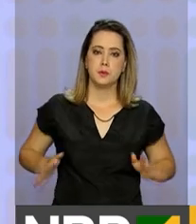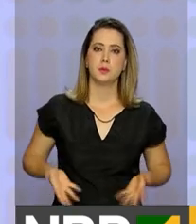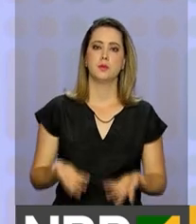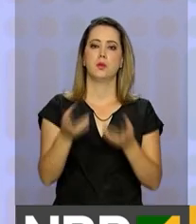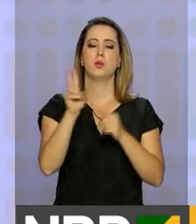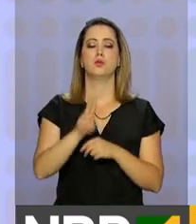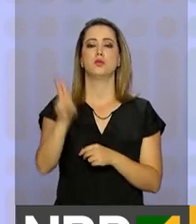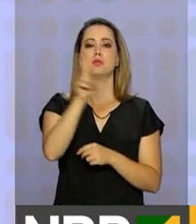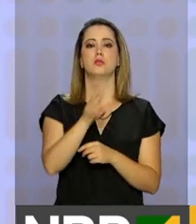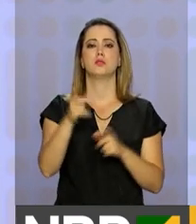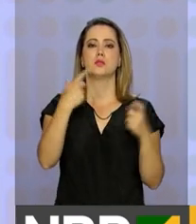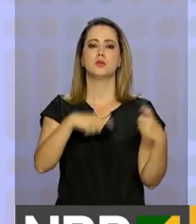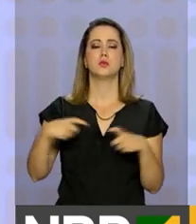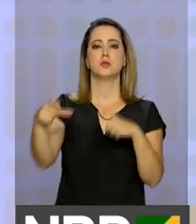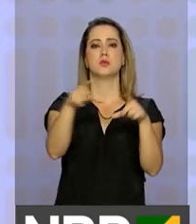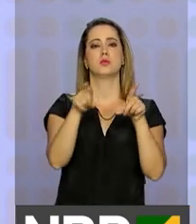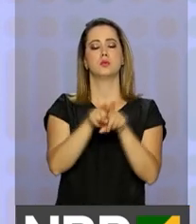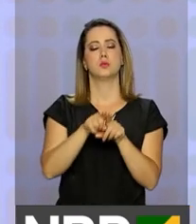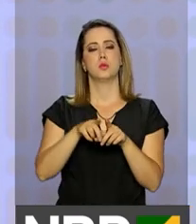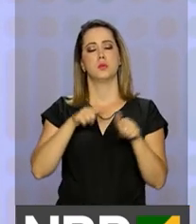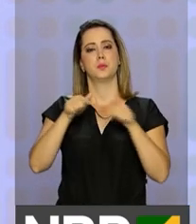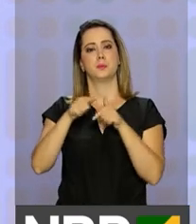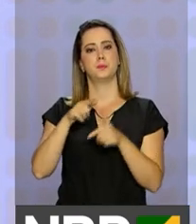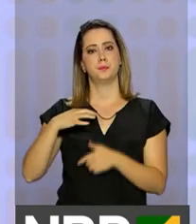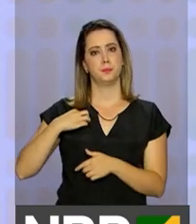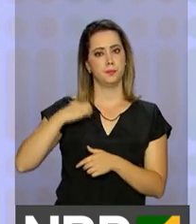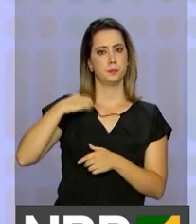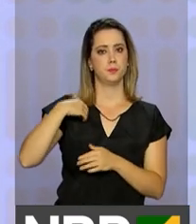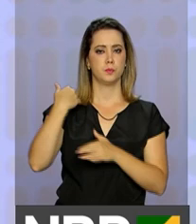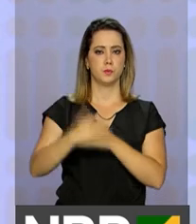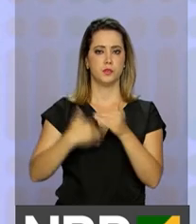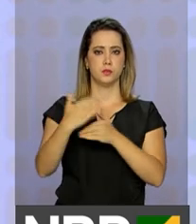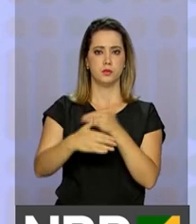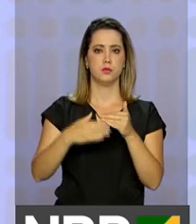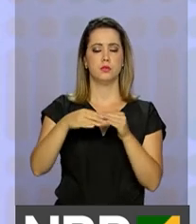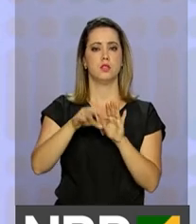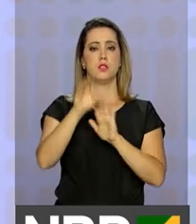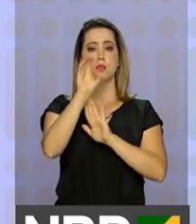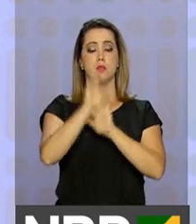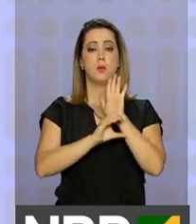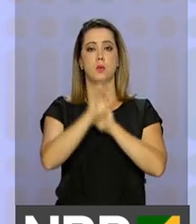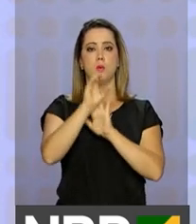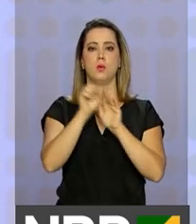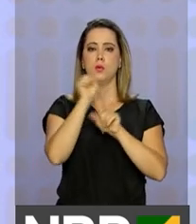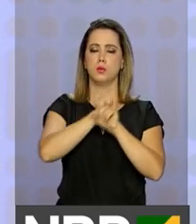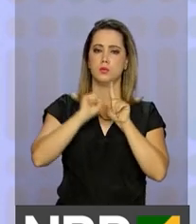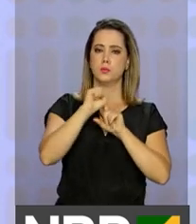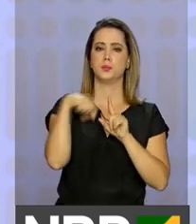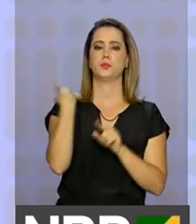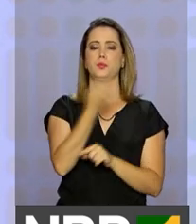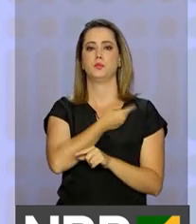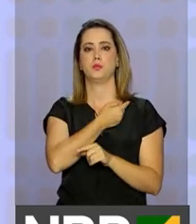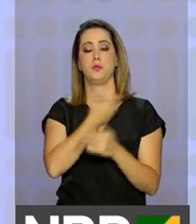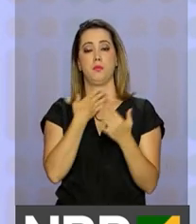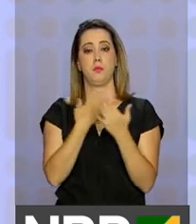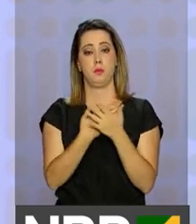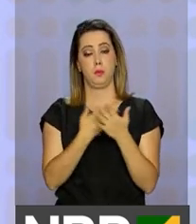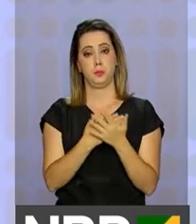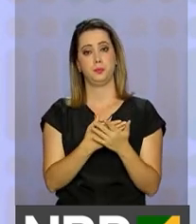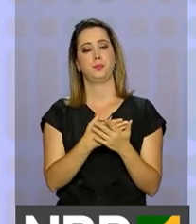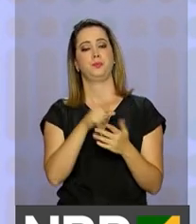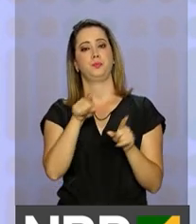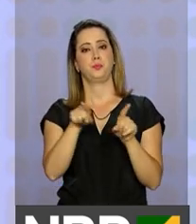a realização de atividades voluntárias. Desenvolver o currículo social dos nossos estudantes, trabalhadores